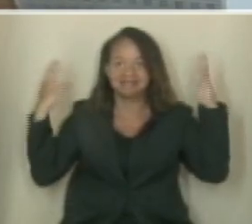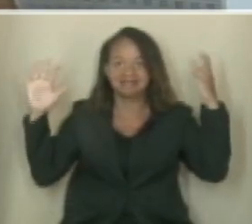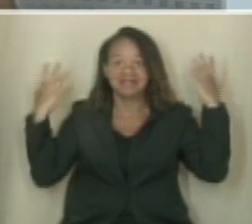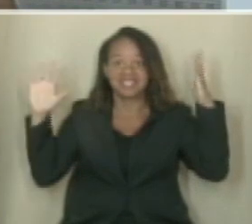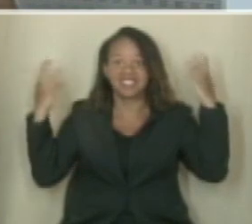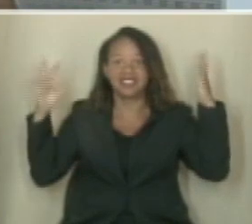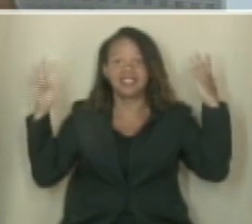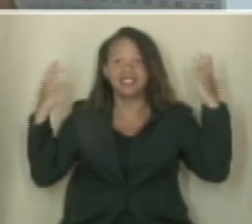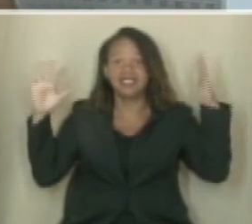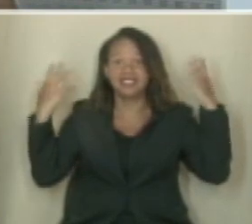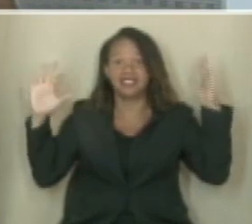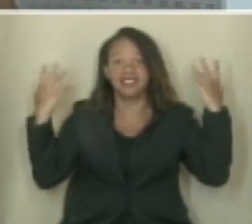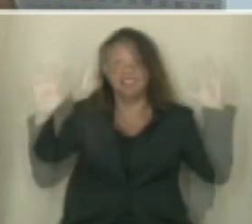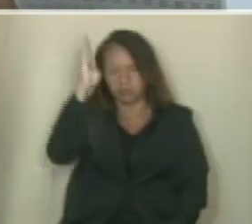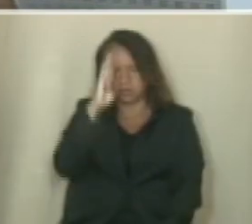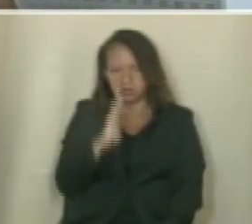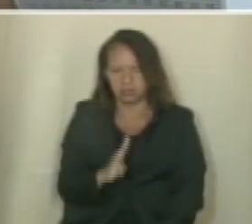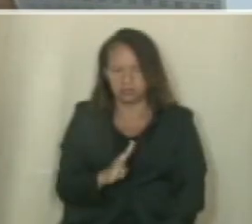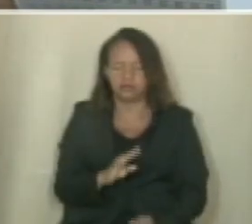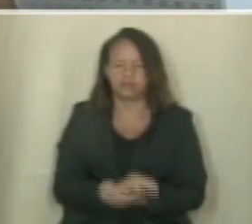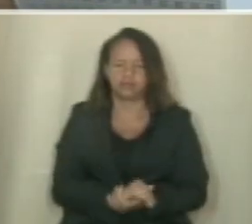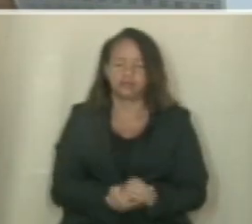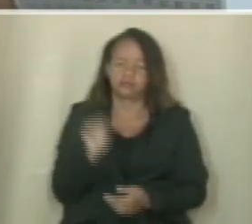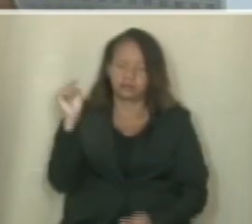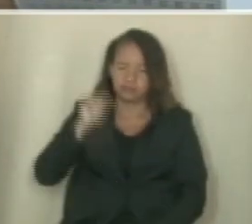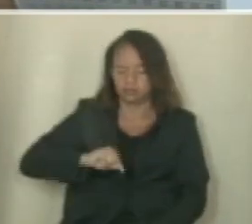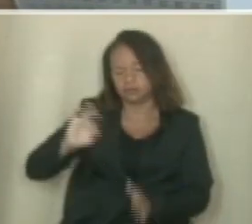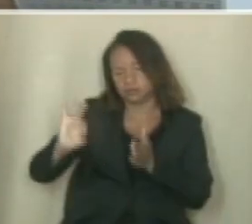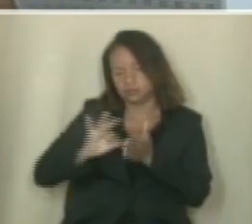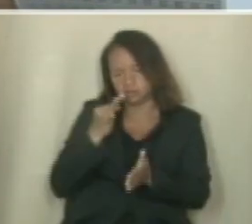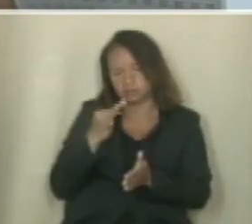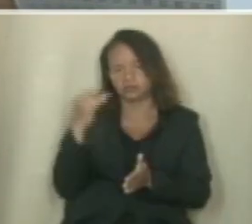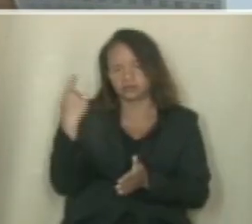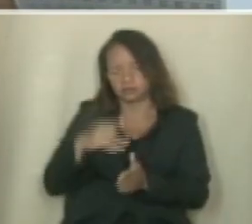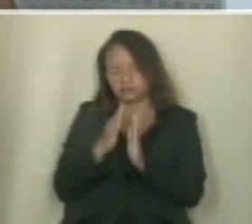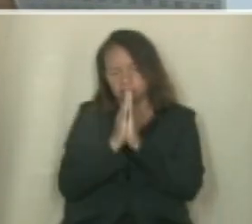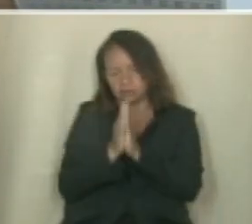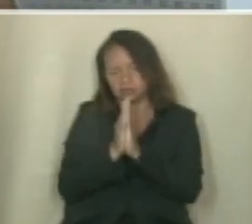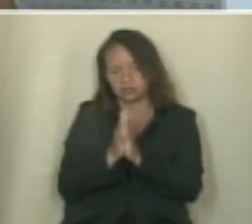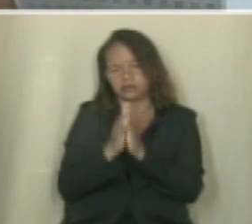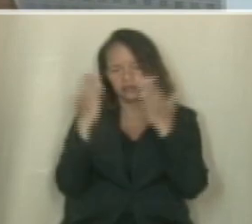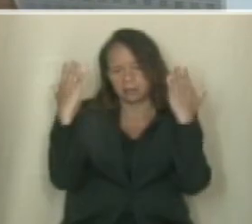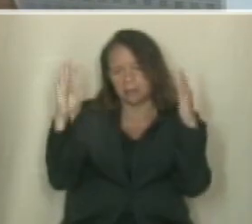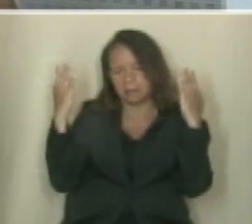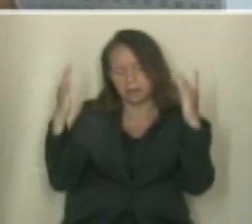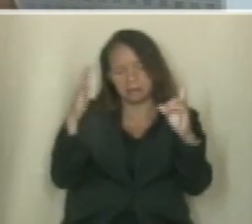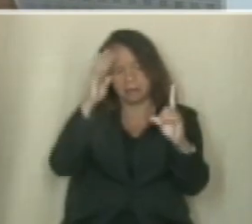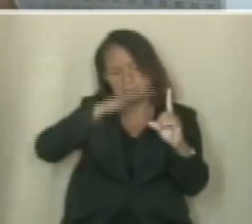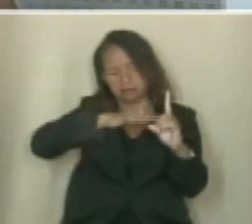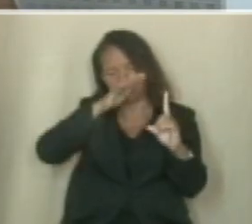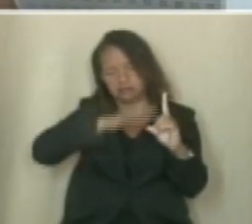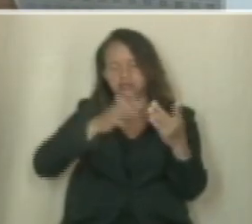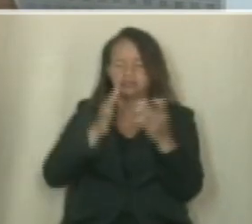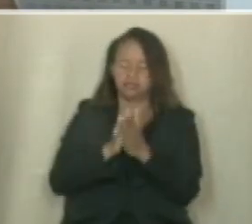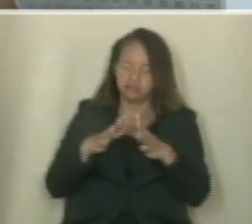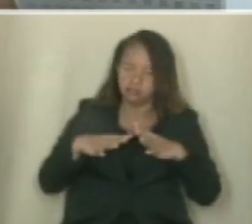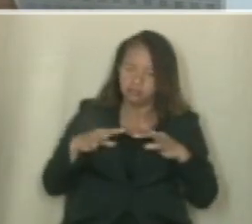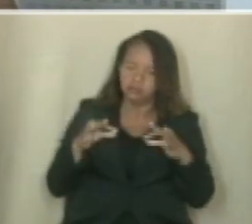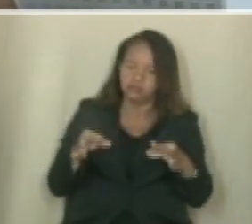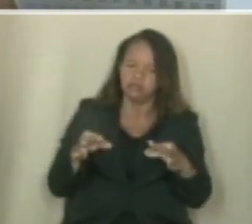São os pracinhas brasileiros. Então aqui eu deixo registrado esse pedido de voto e aplauso, que tenho certeza que vai